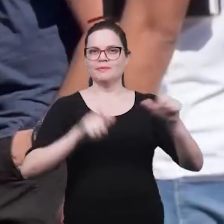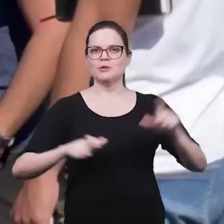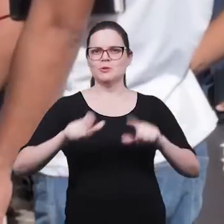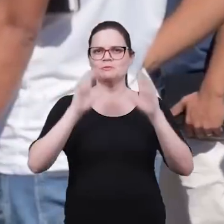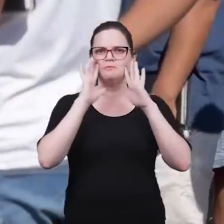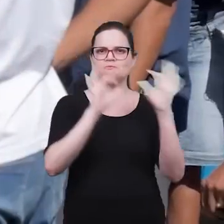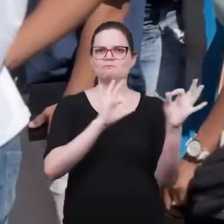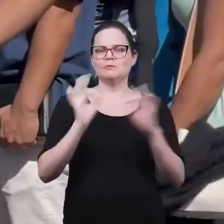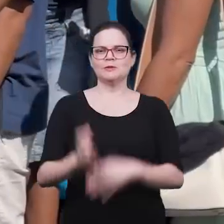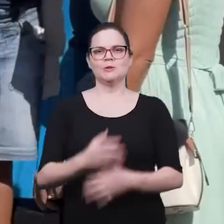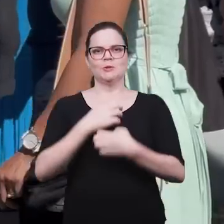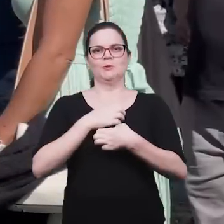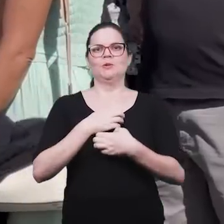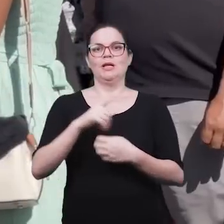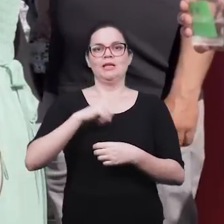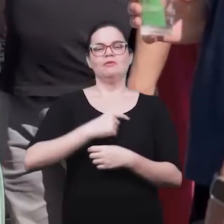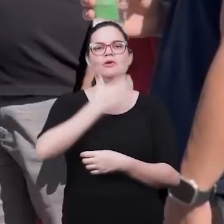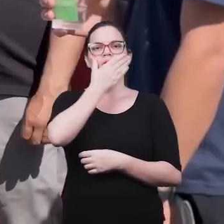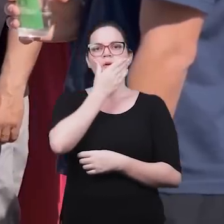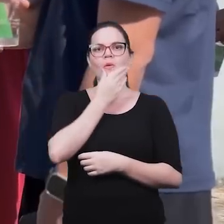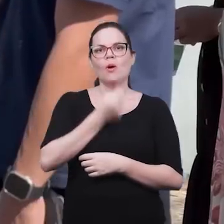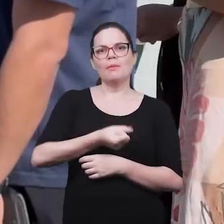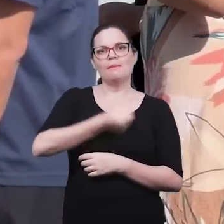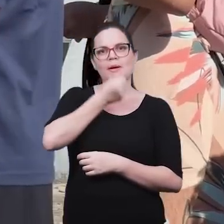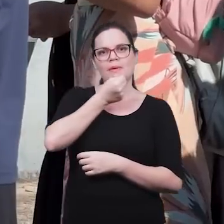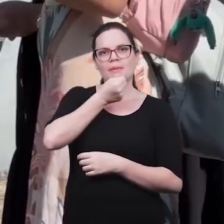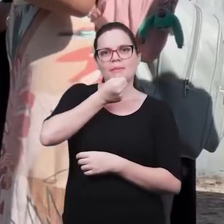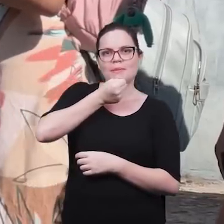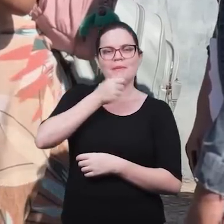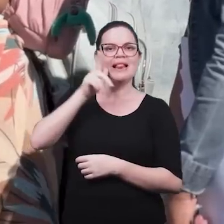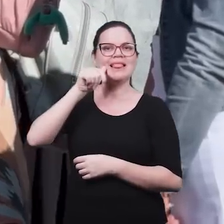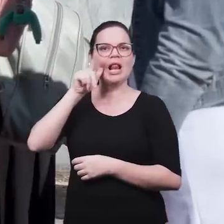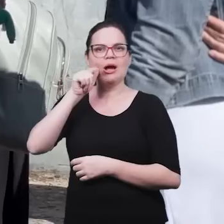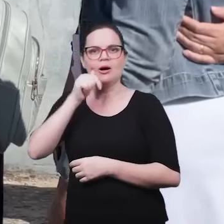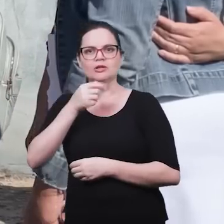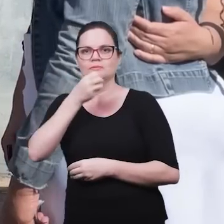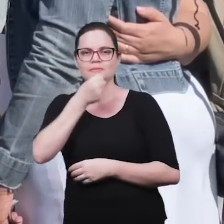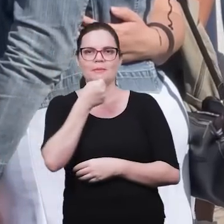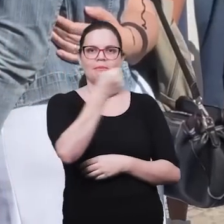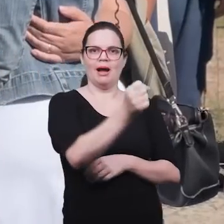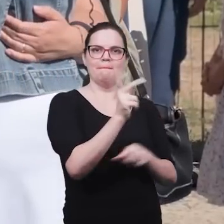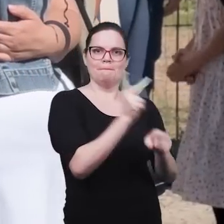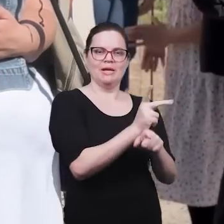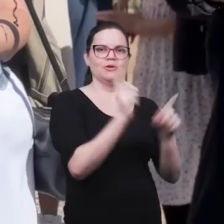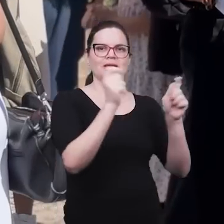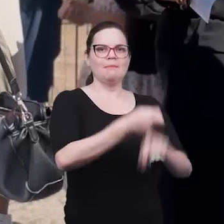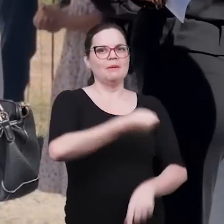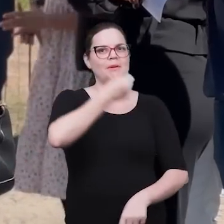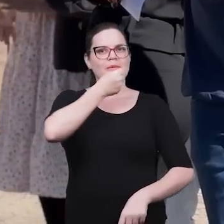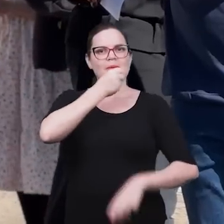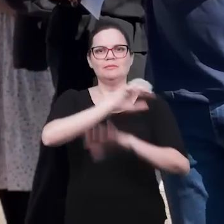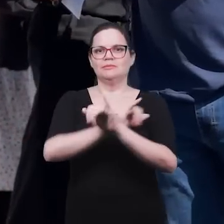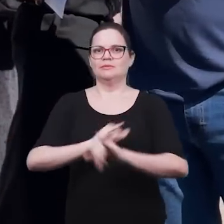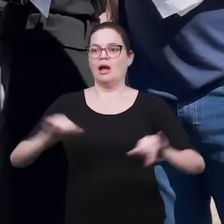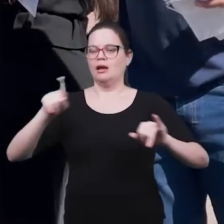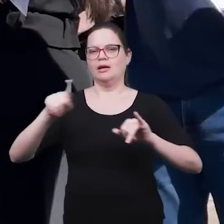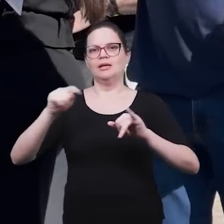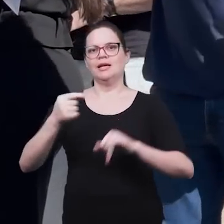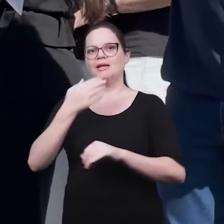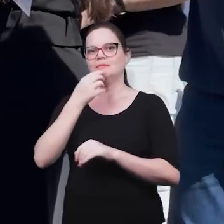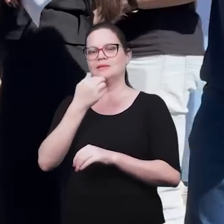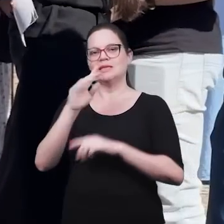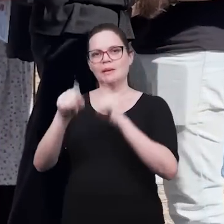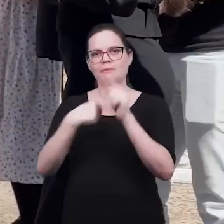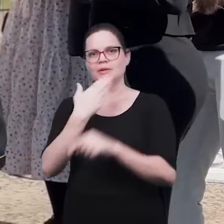tocados. Um locutor de loja ofereceu seu microfone para que a palavra fosse anunciada. E tocado, o comerciante saiu e pediu